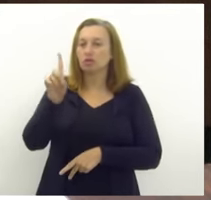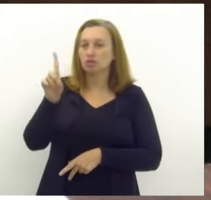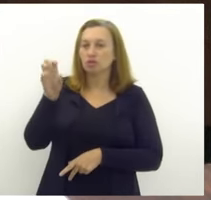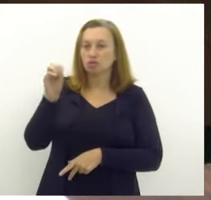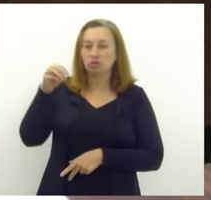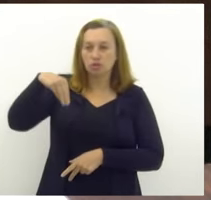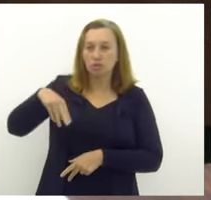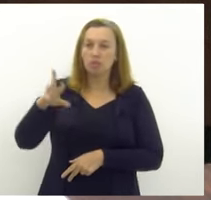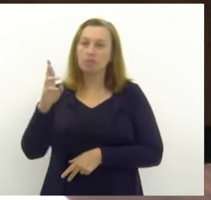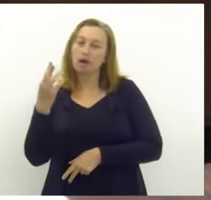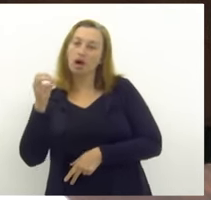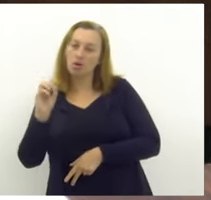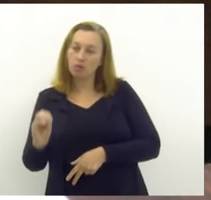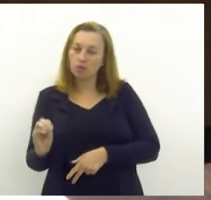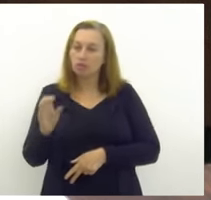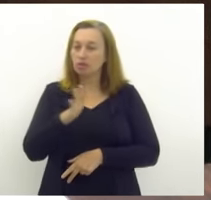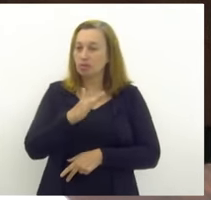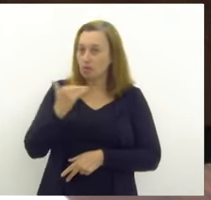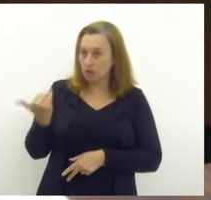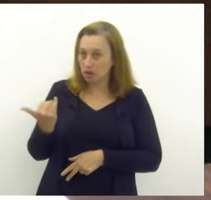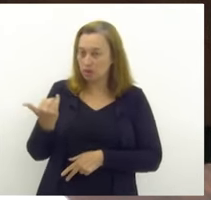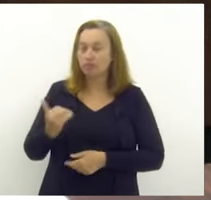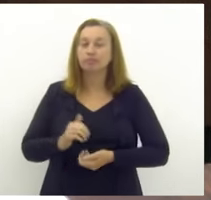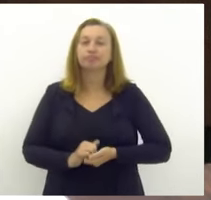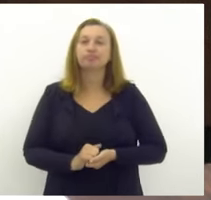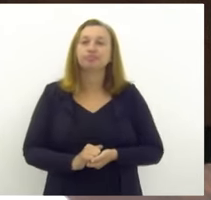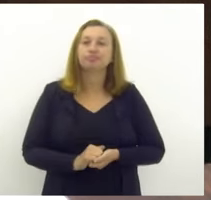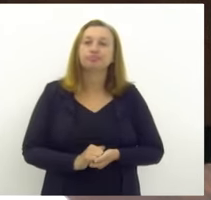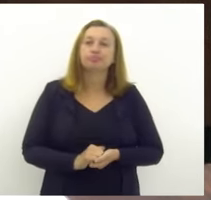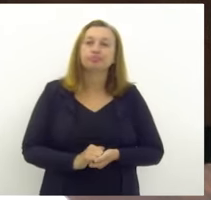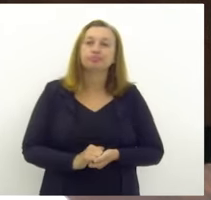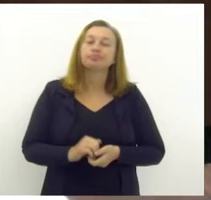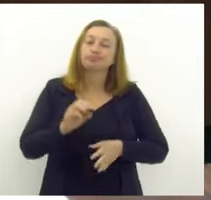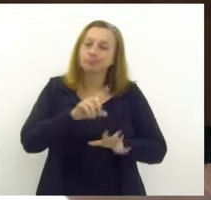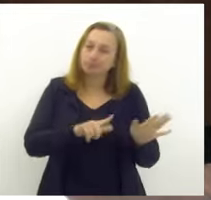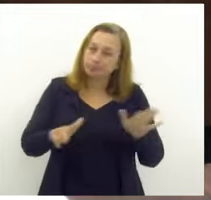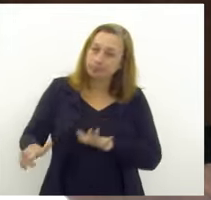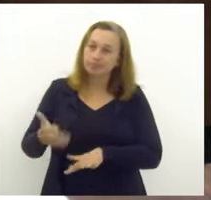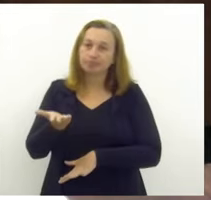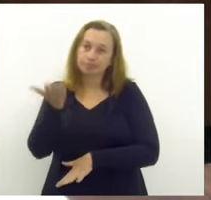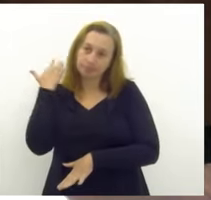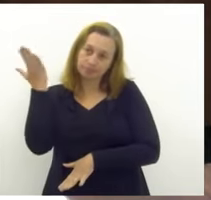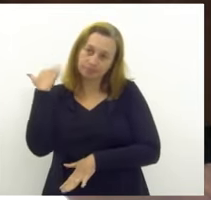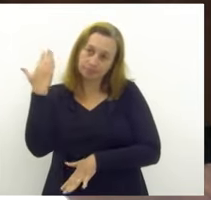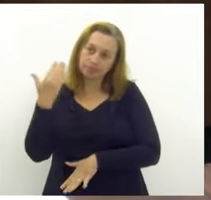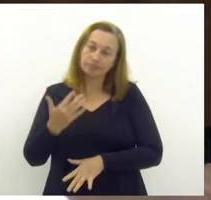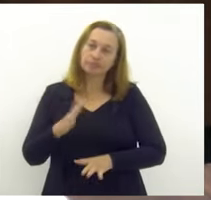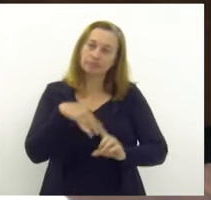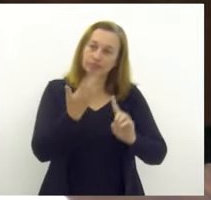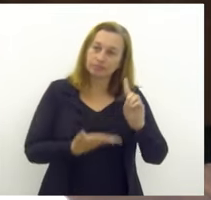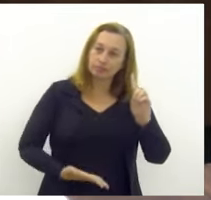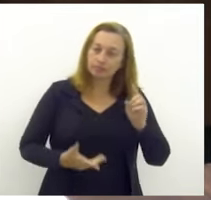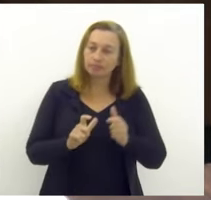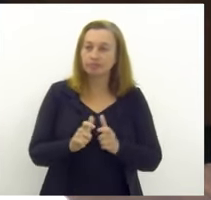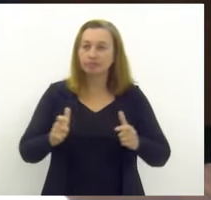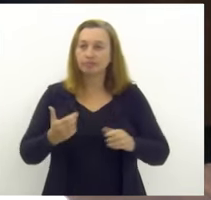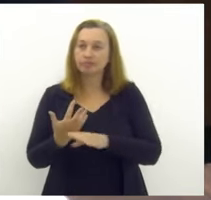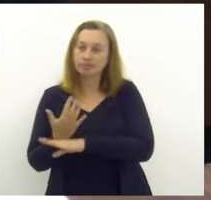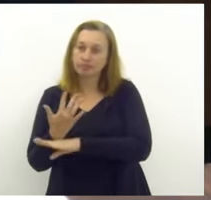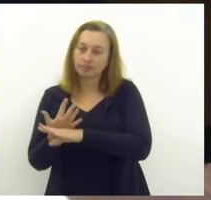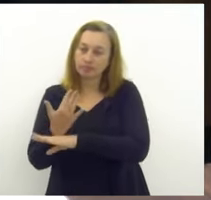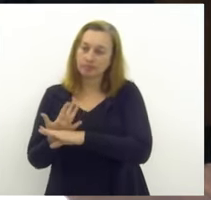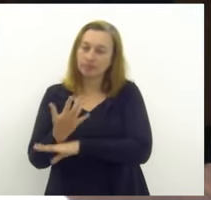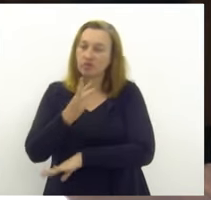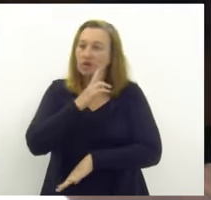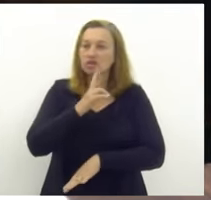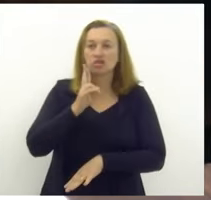Morelli que faleceu que na semana passada foi feito uma grande homenagem a duc de Caxias o